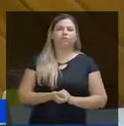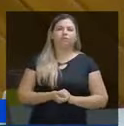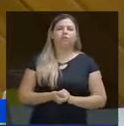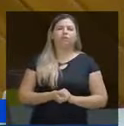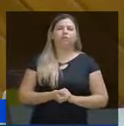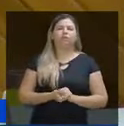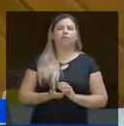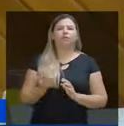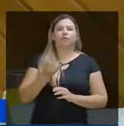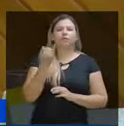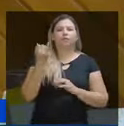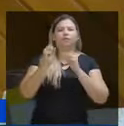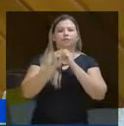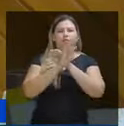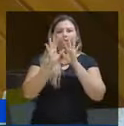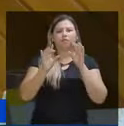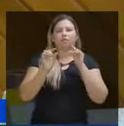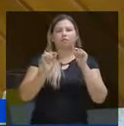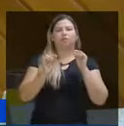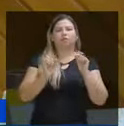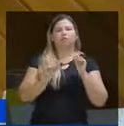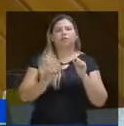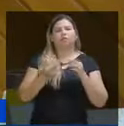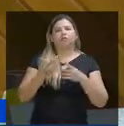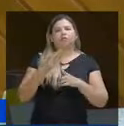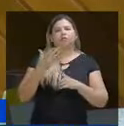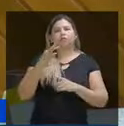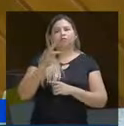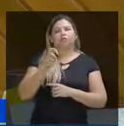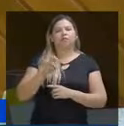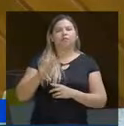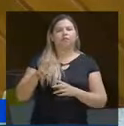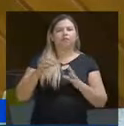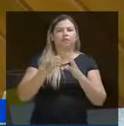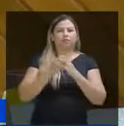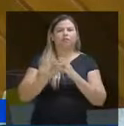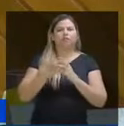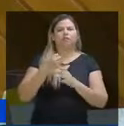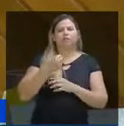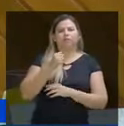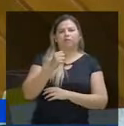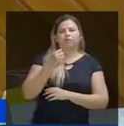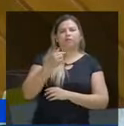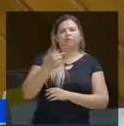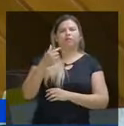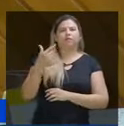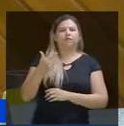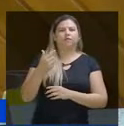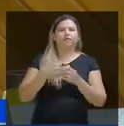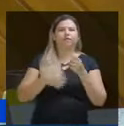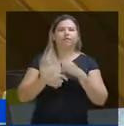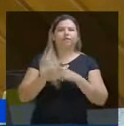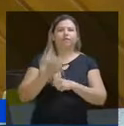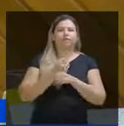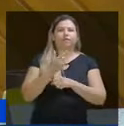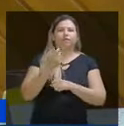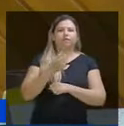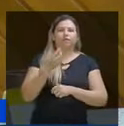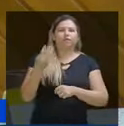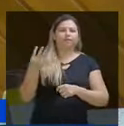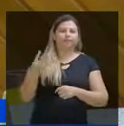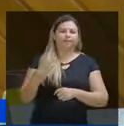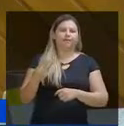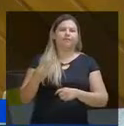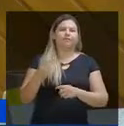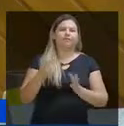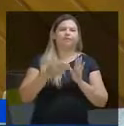importa esclarecer aqui é que o acordo do TRE 872, de 12 de setembro de 2023, proferido nos